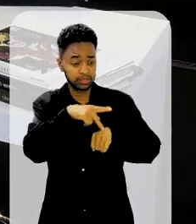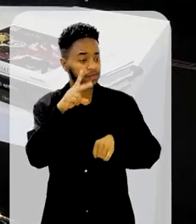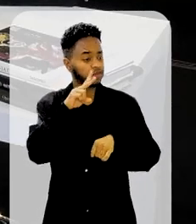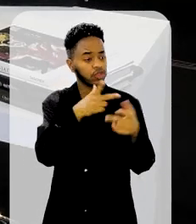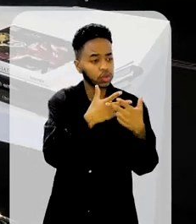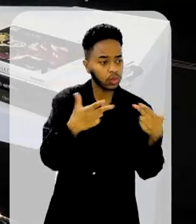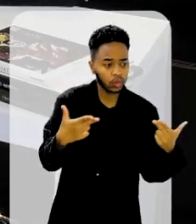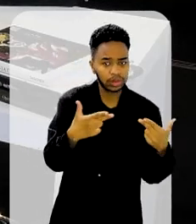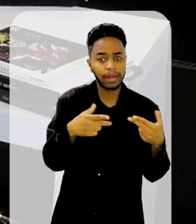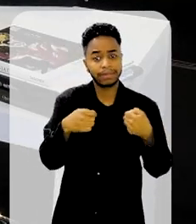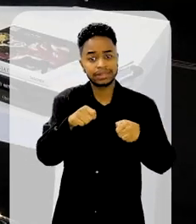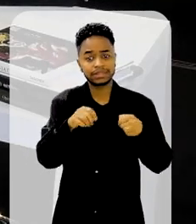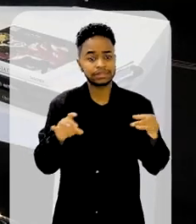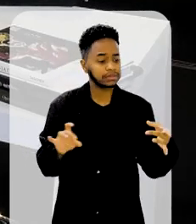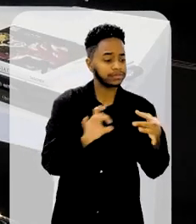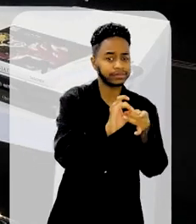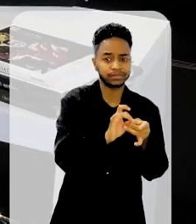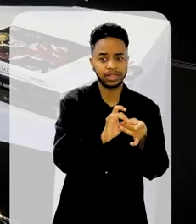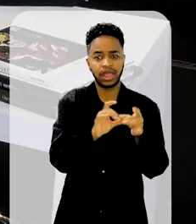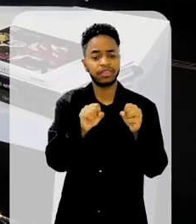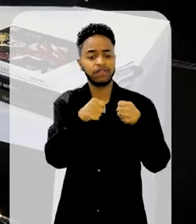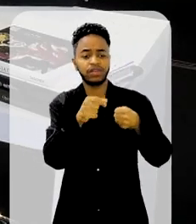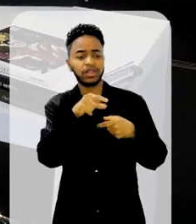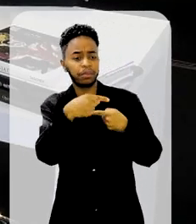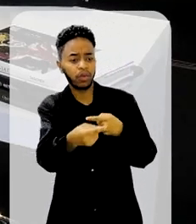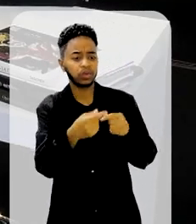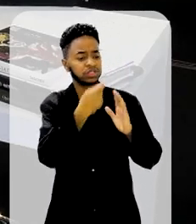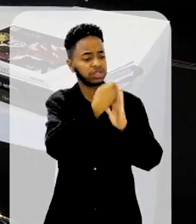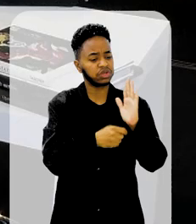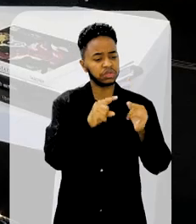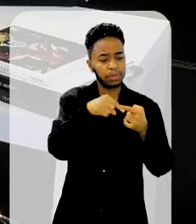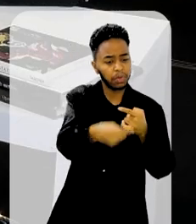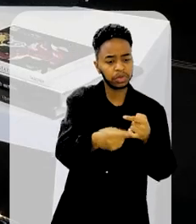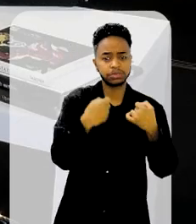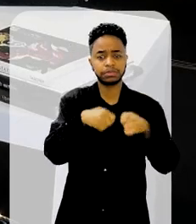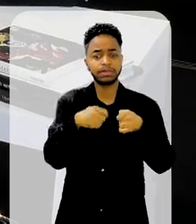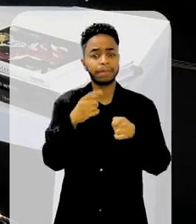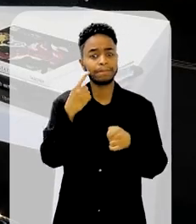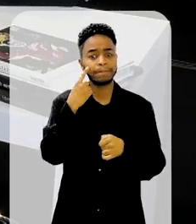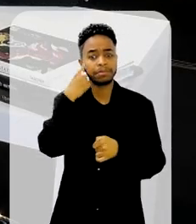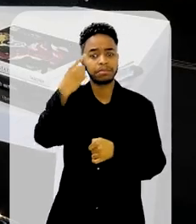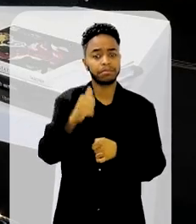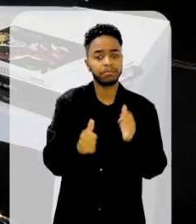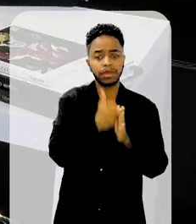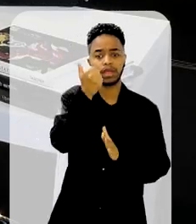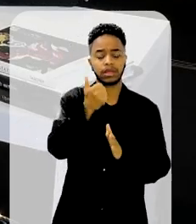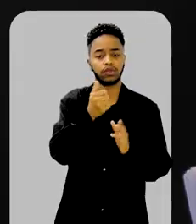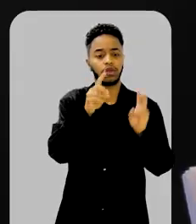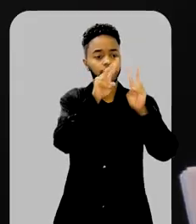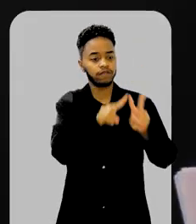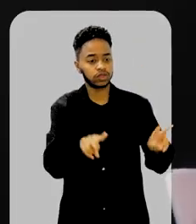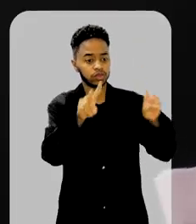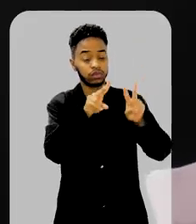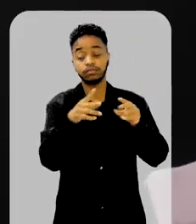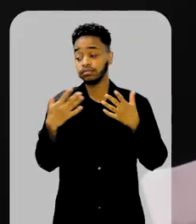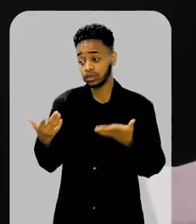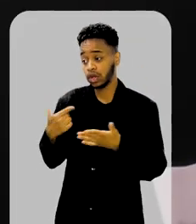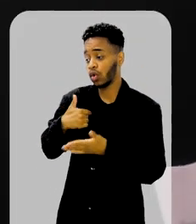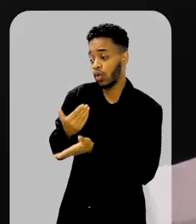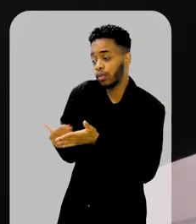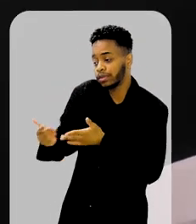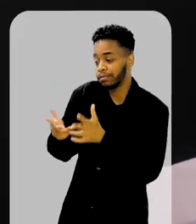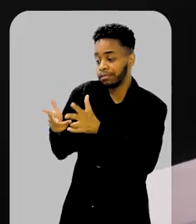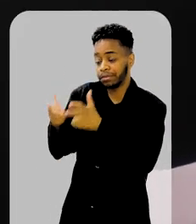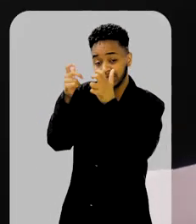se encaixar defende depois preenche depois e vamos pense visualmente o pensar visualmente me levou a